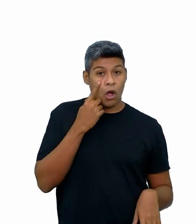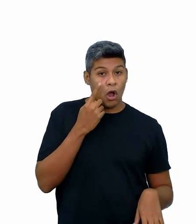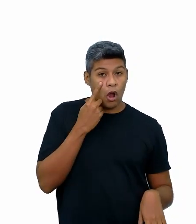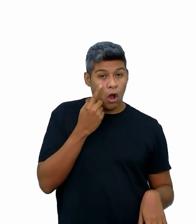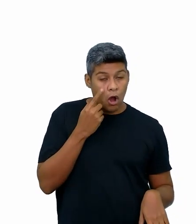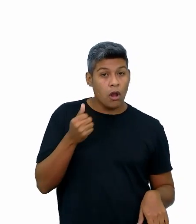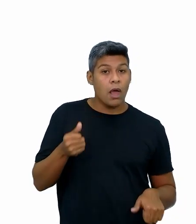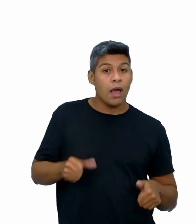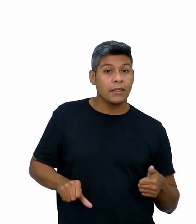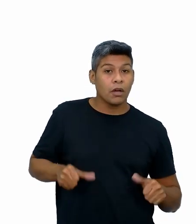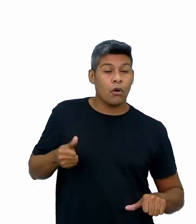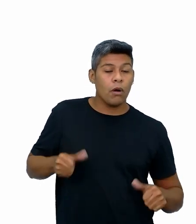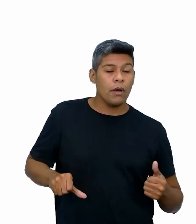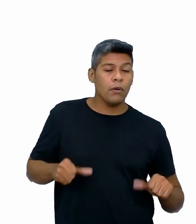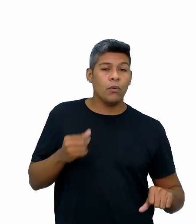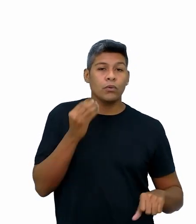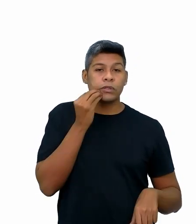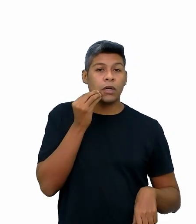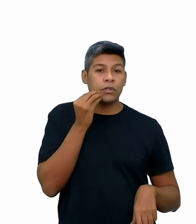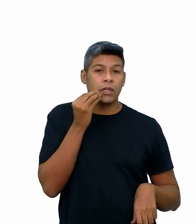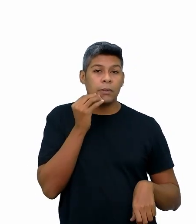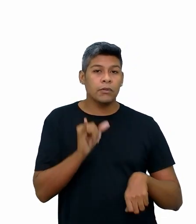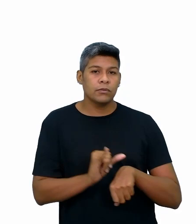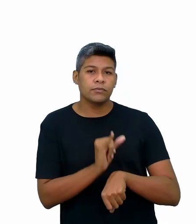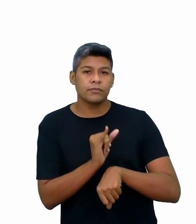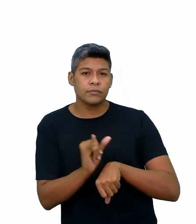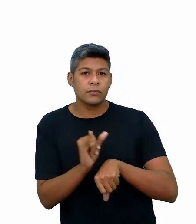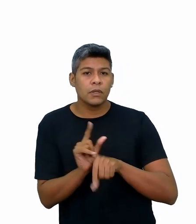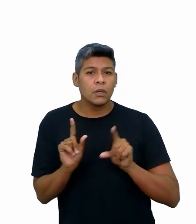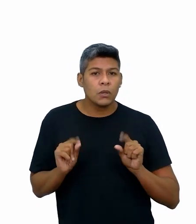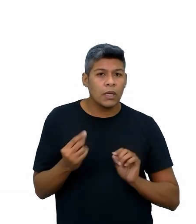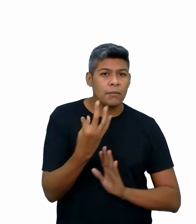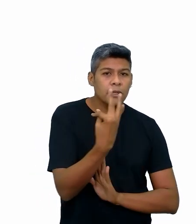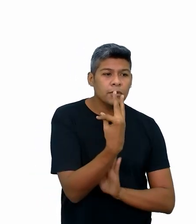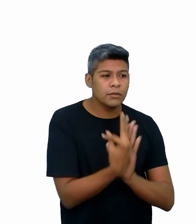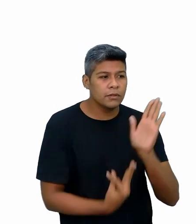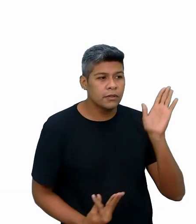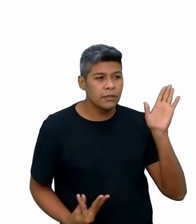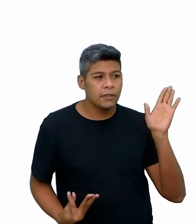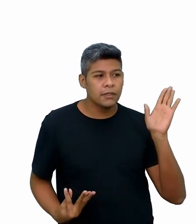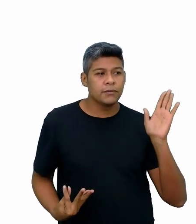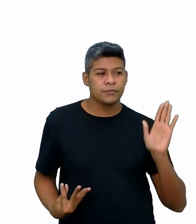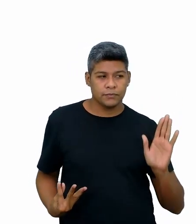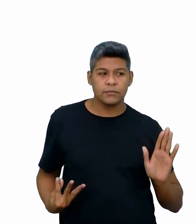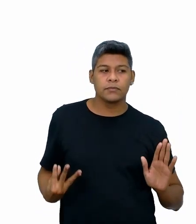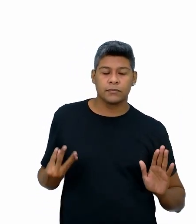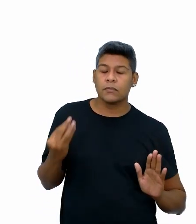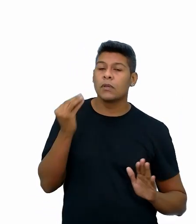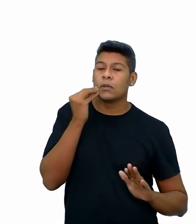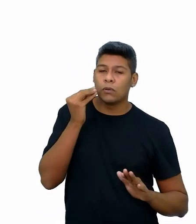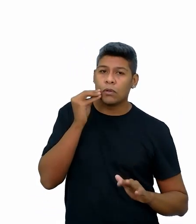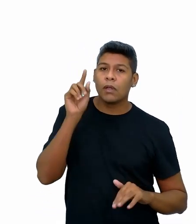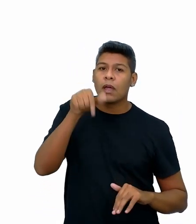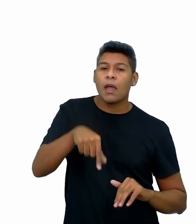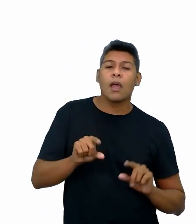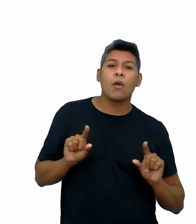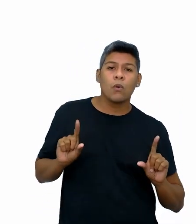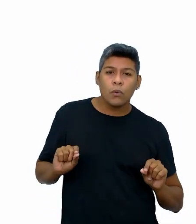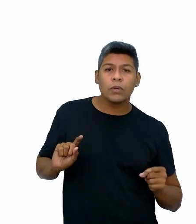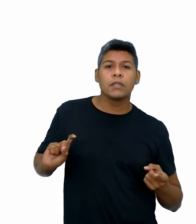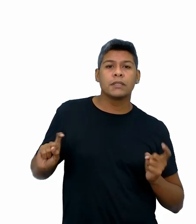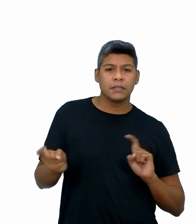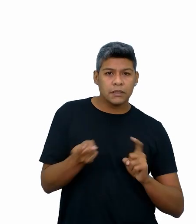vai fazer com a colocação dentro do texto, né, dos discursos, uma vez que traz aí o discurso